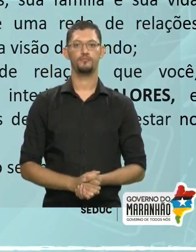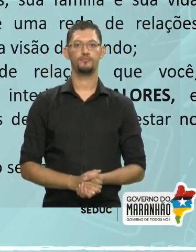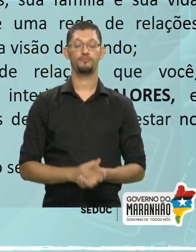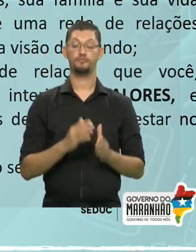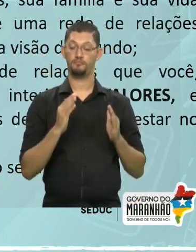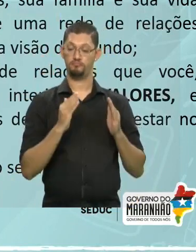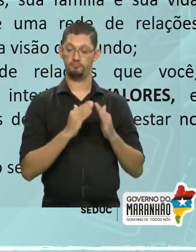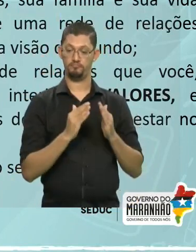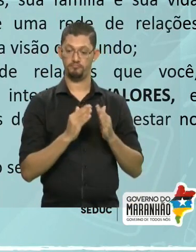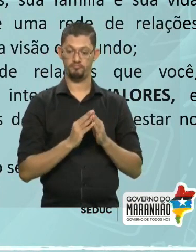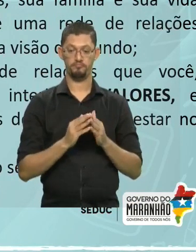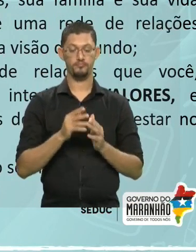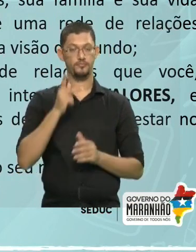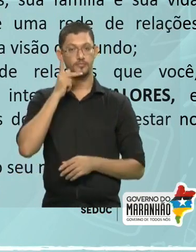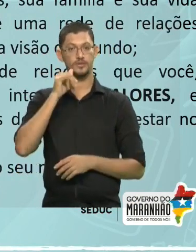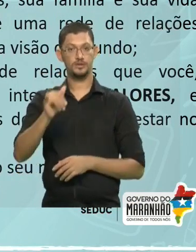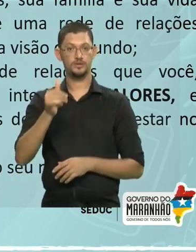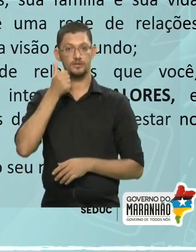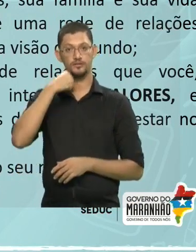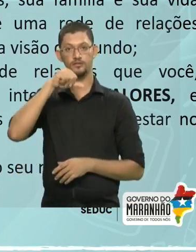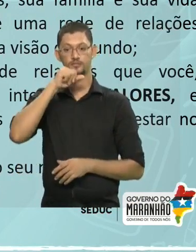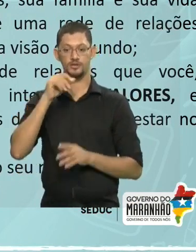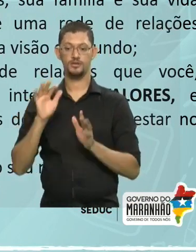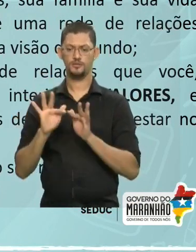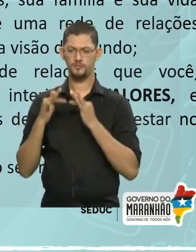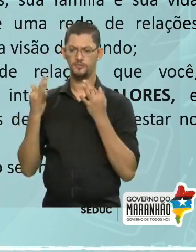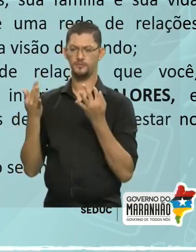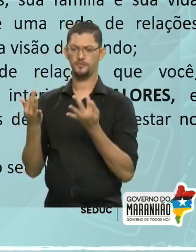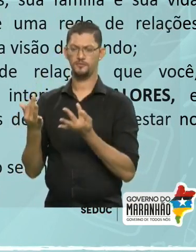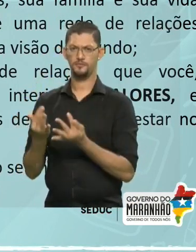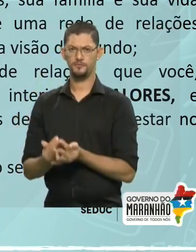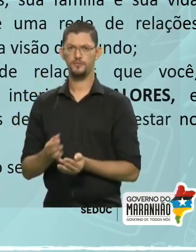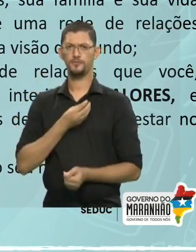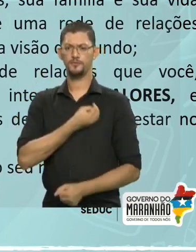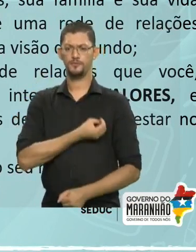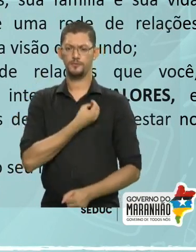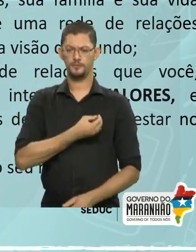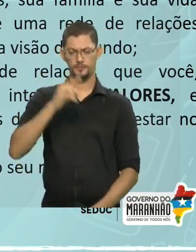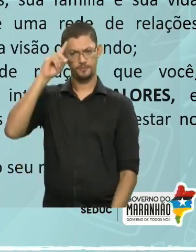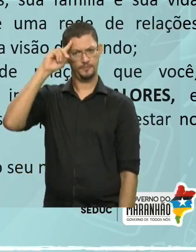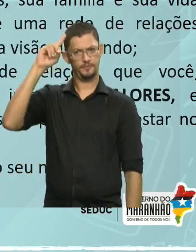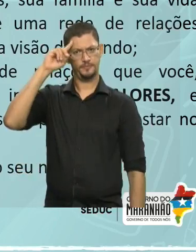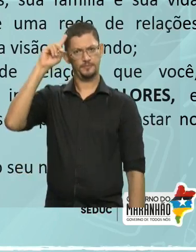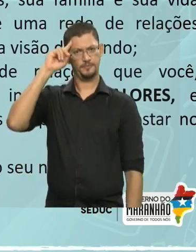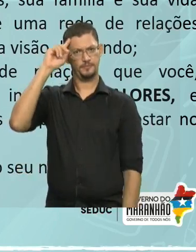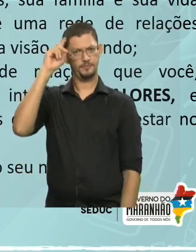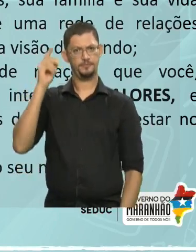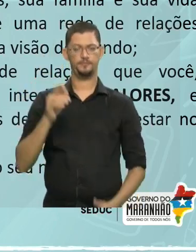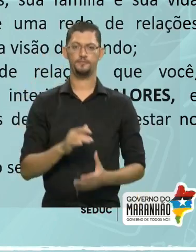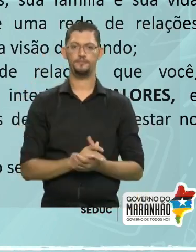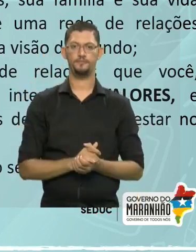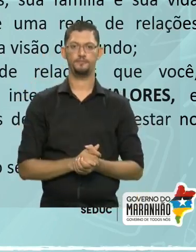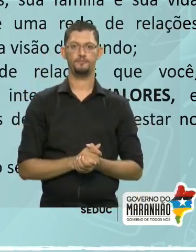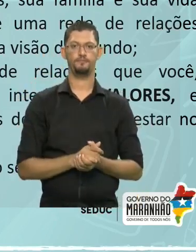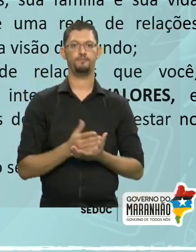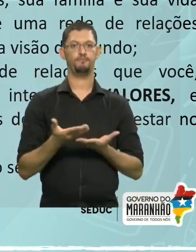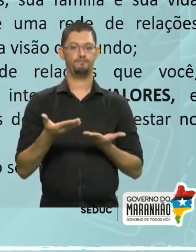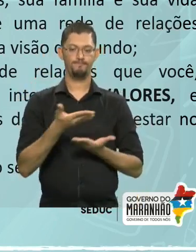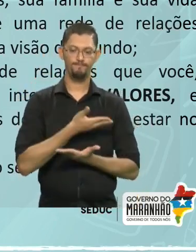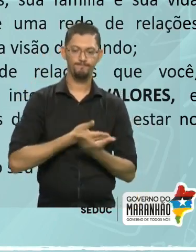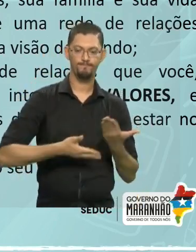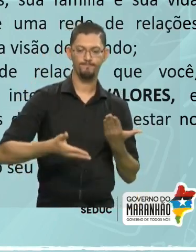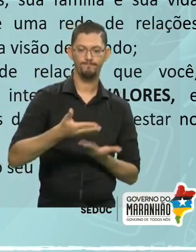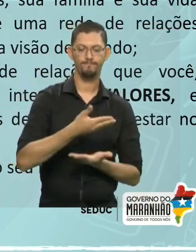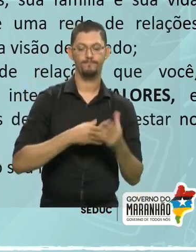casa, seus pais, sua família e sua vida cotidiana, por meio de uma rede de